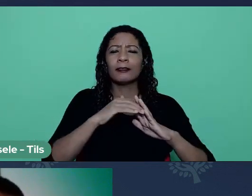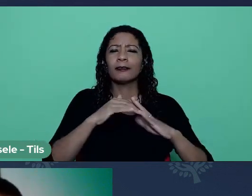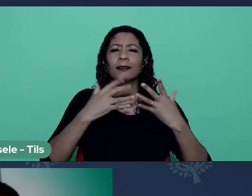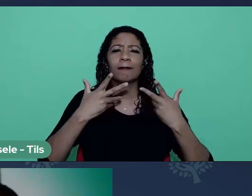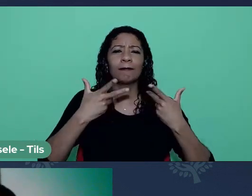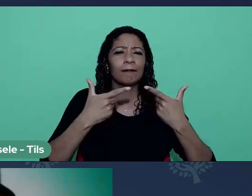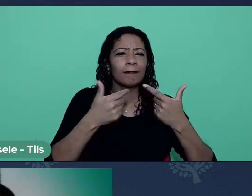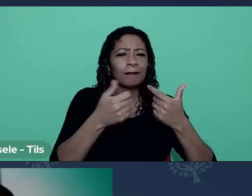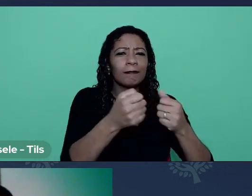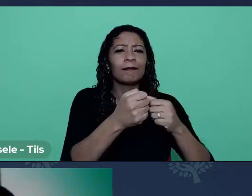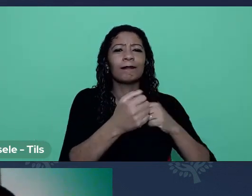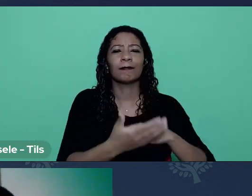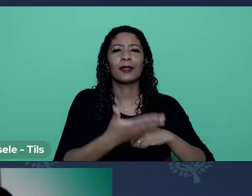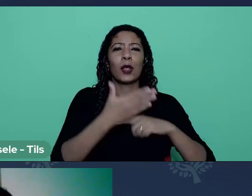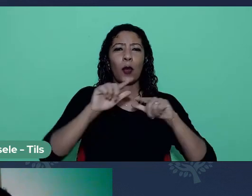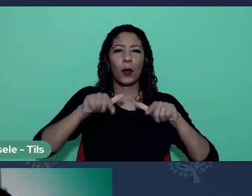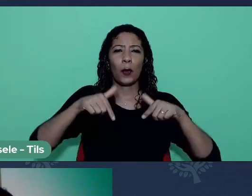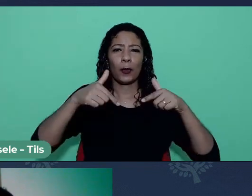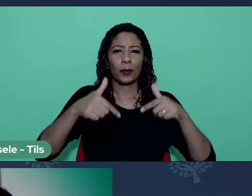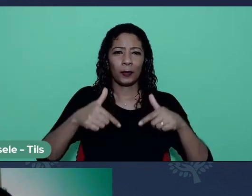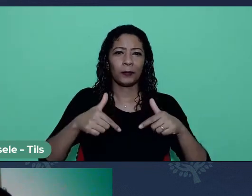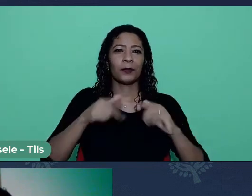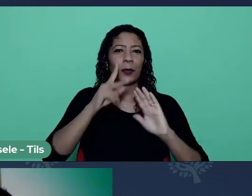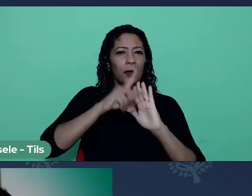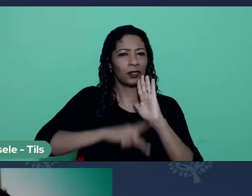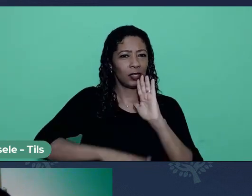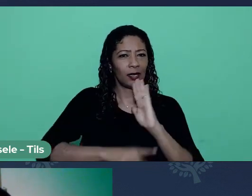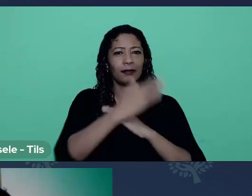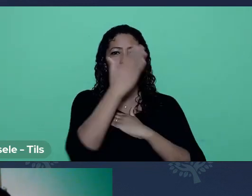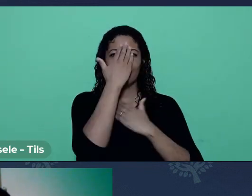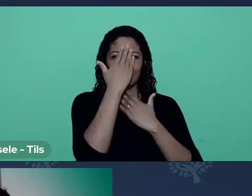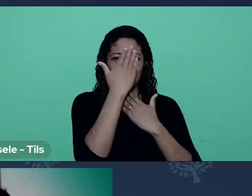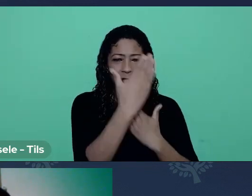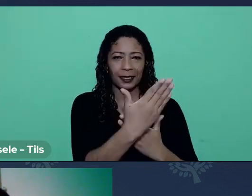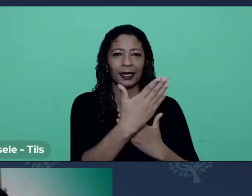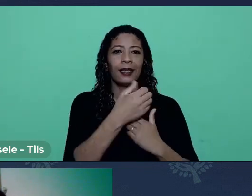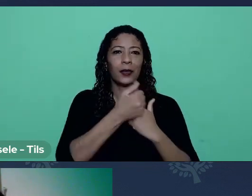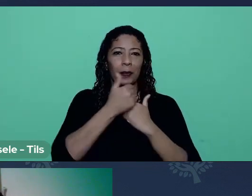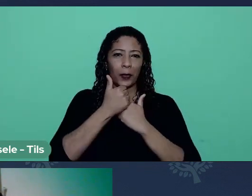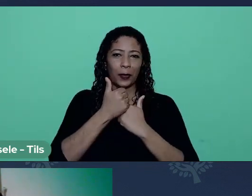ainda mais o nosso projeto. Então, muito obrigado por apoiar e por estar conosco aqui